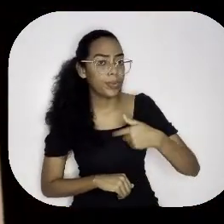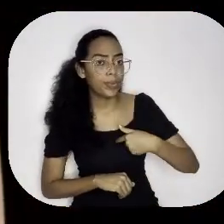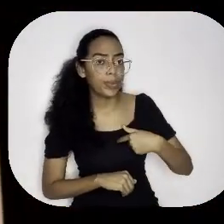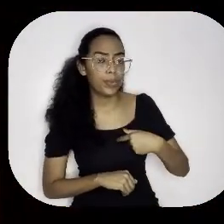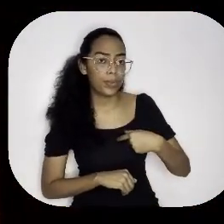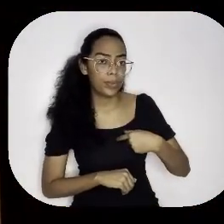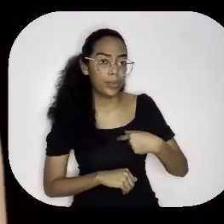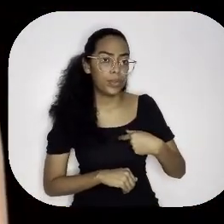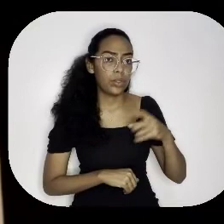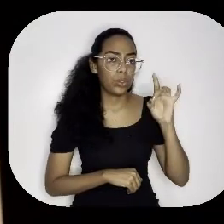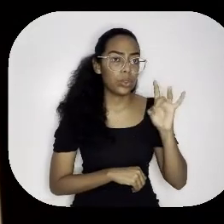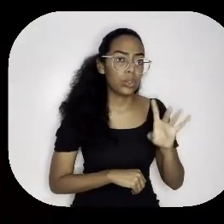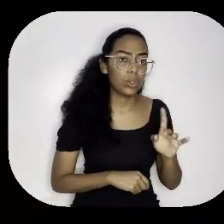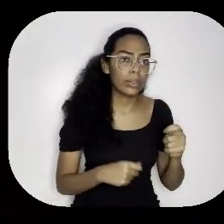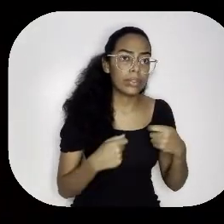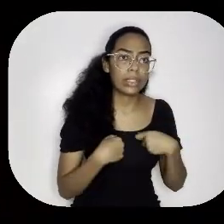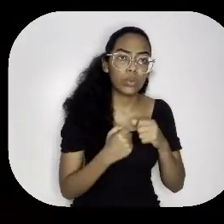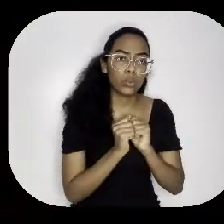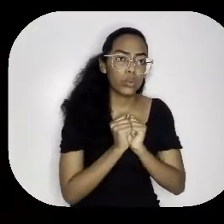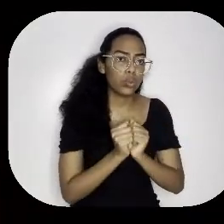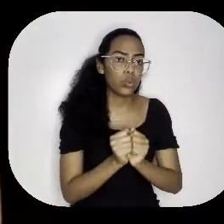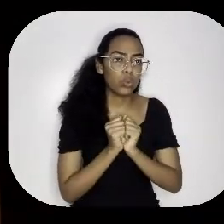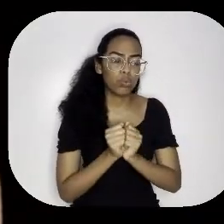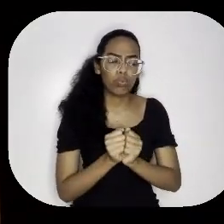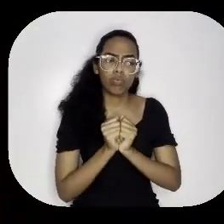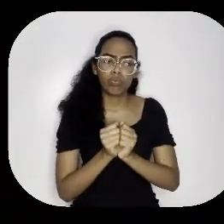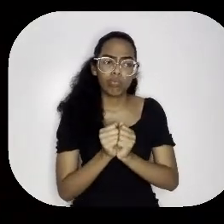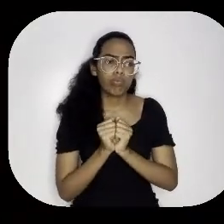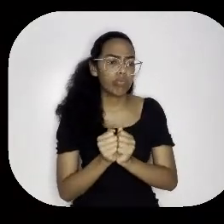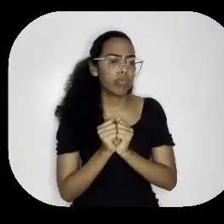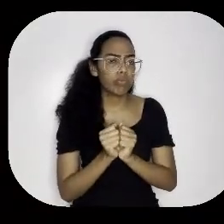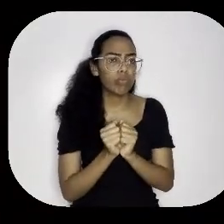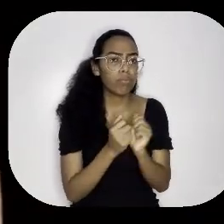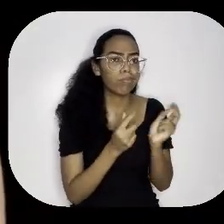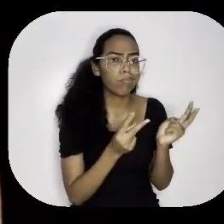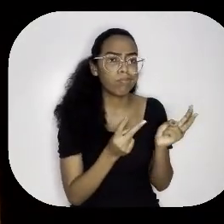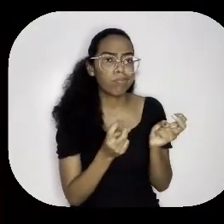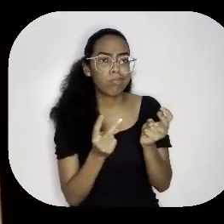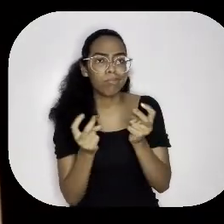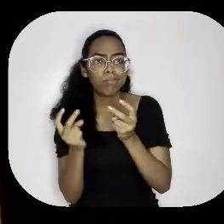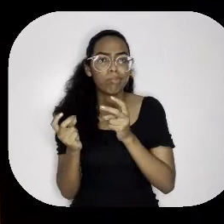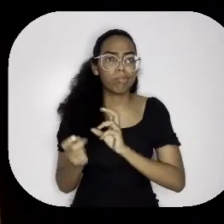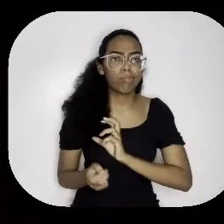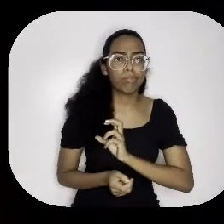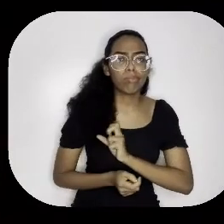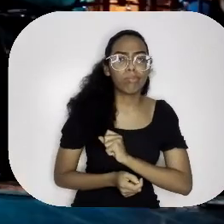Eu vim só pra ser do bem, só pra ser do